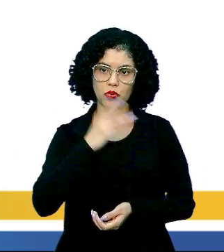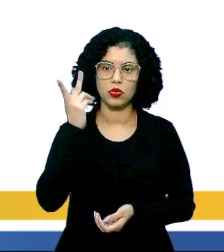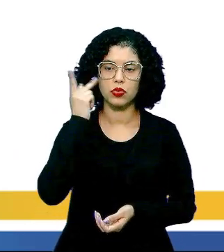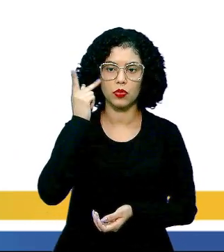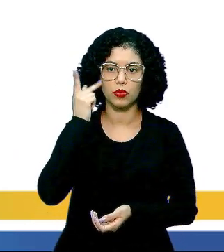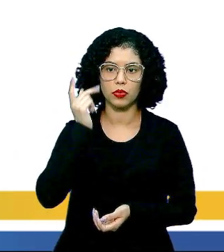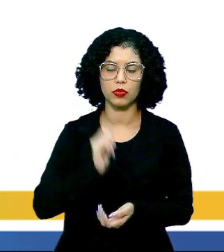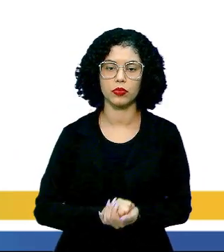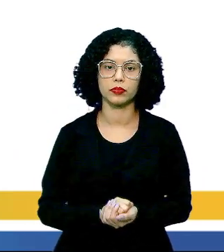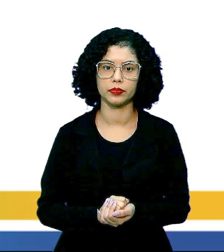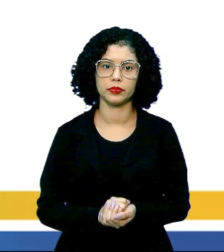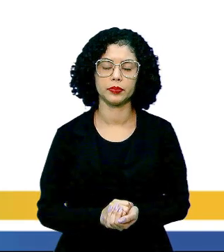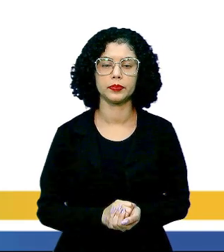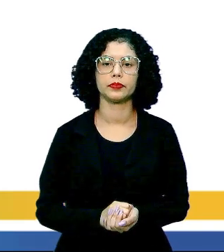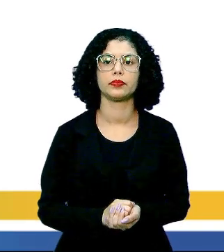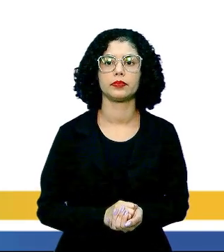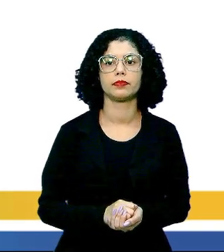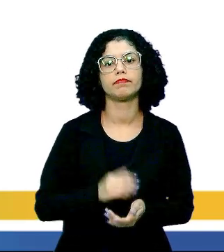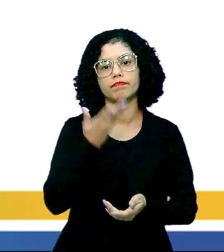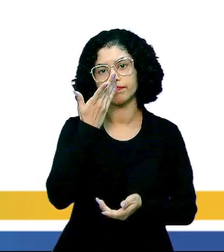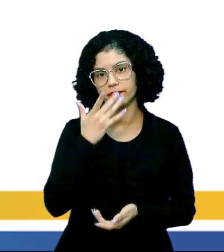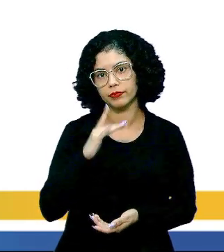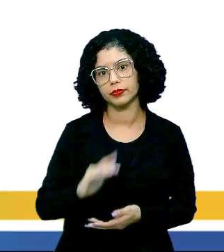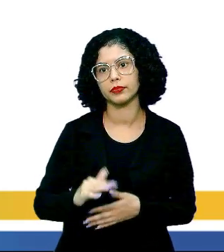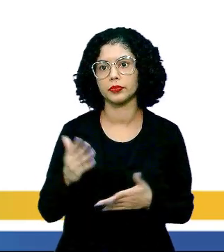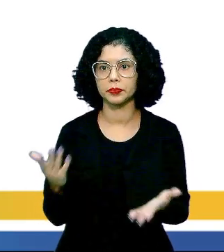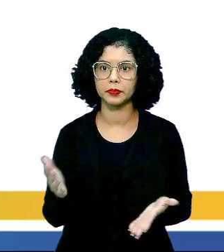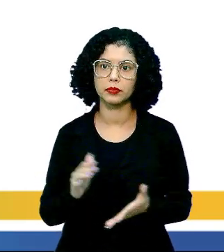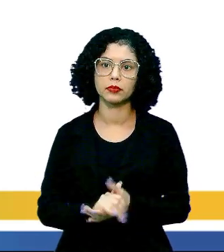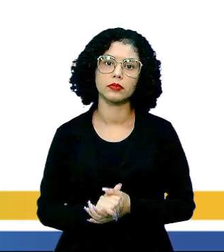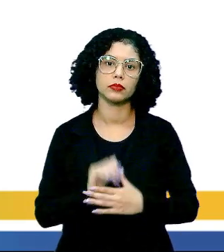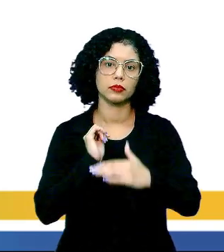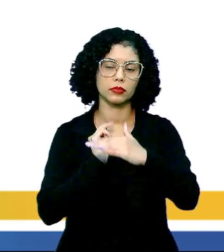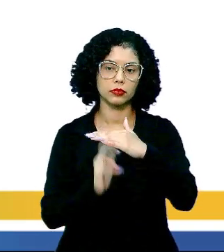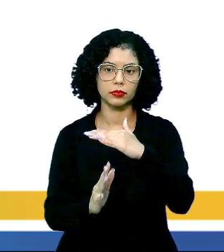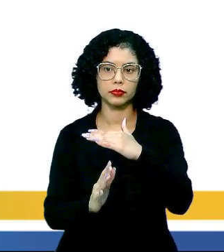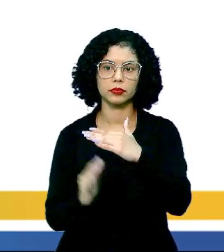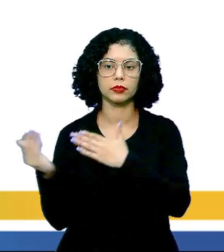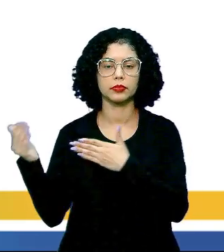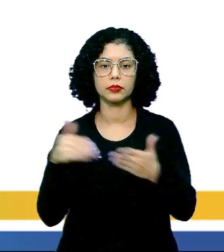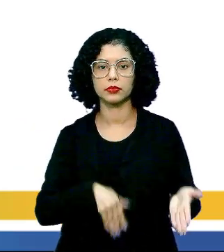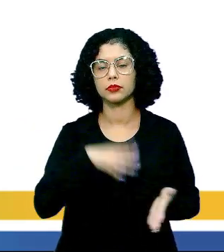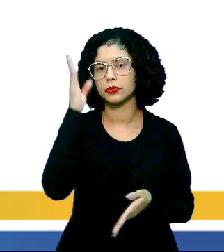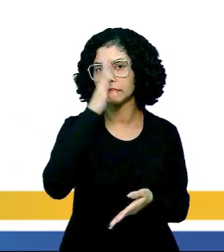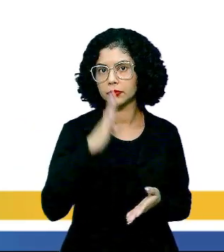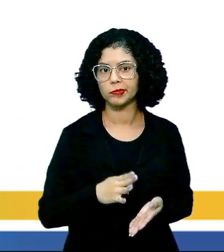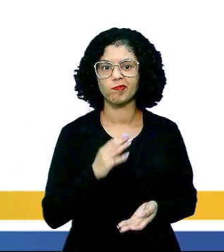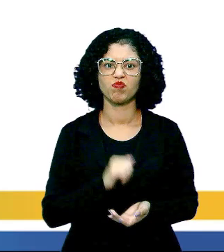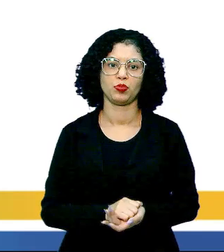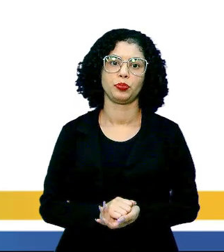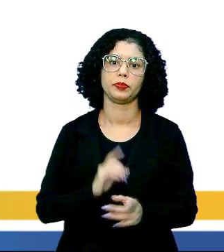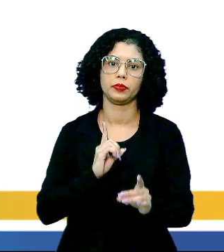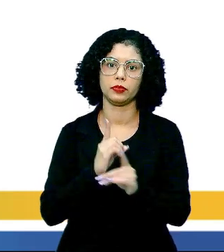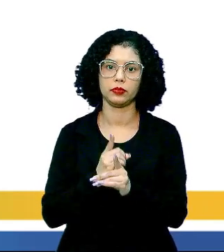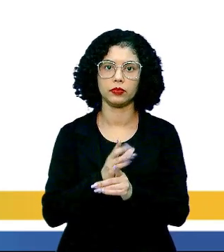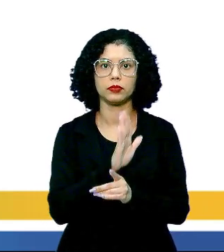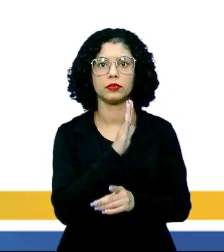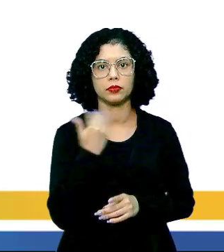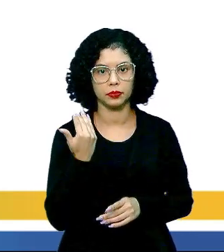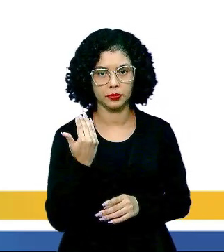fazendo alusão a uma das crianças, emigrantes, que chegou ao Brasil e que foi